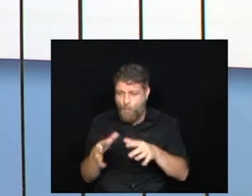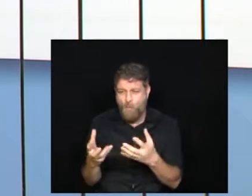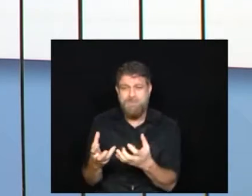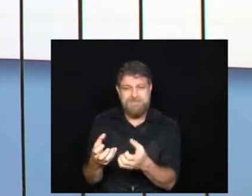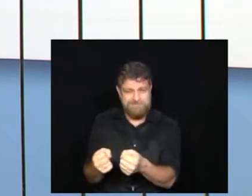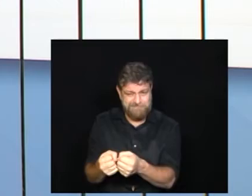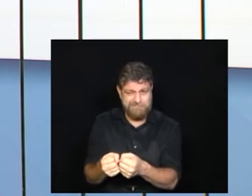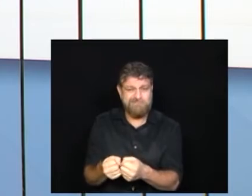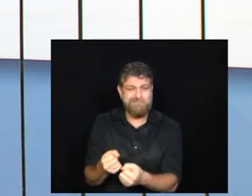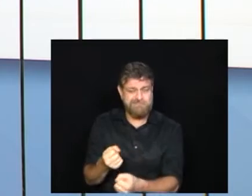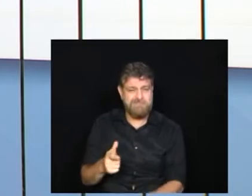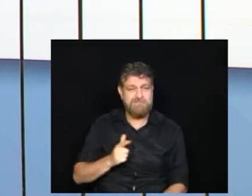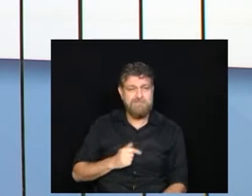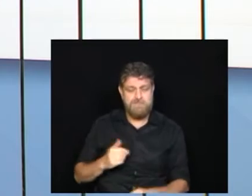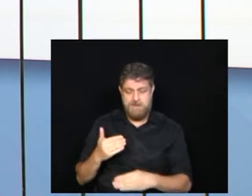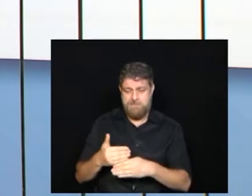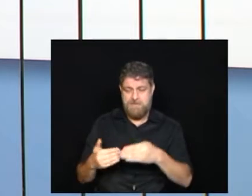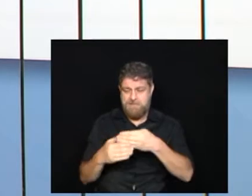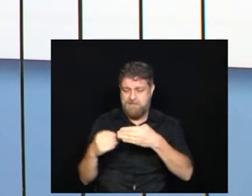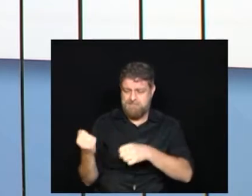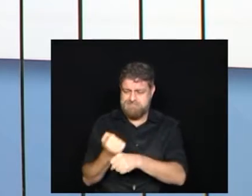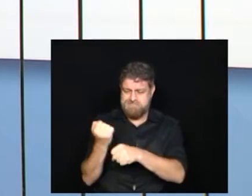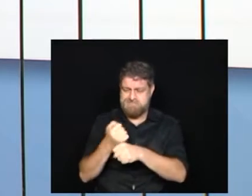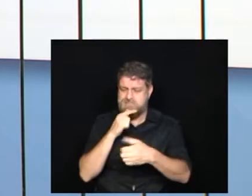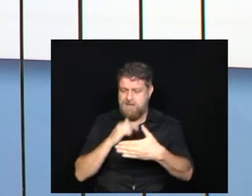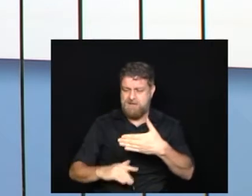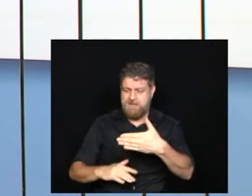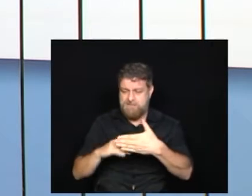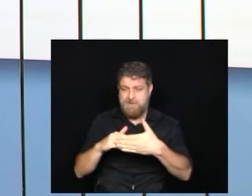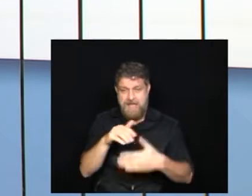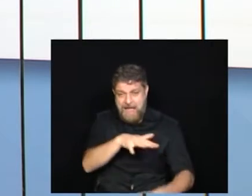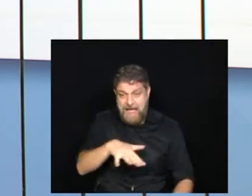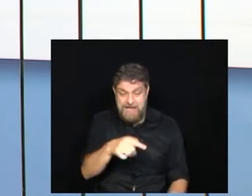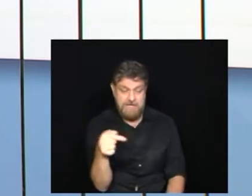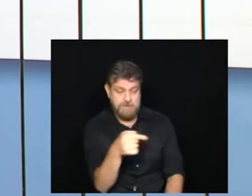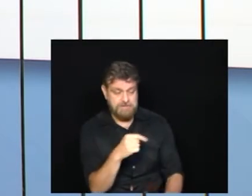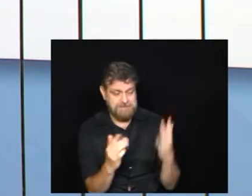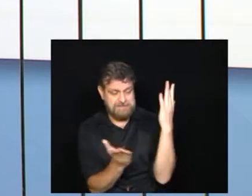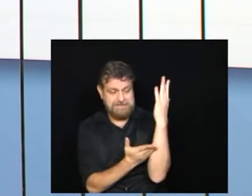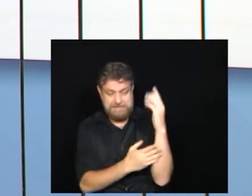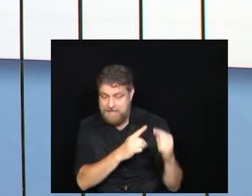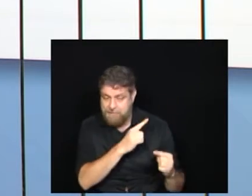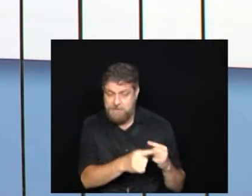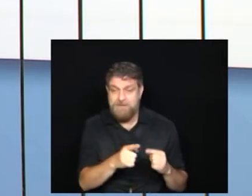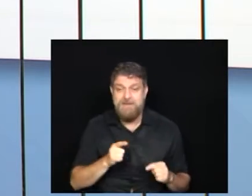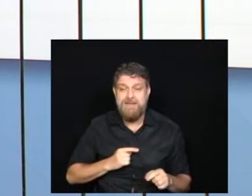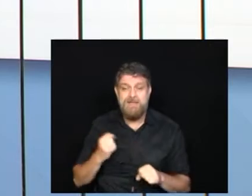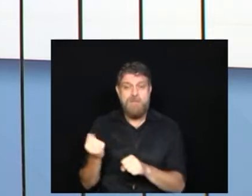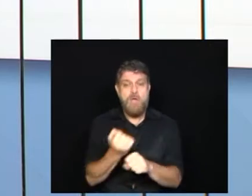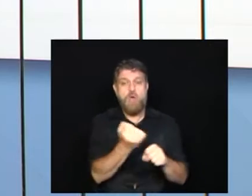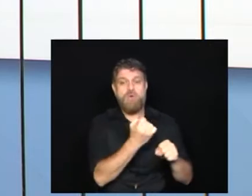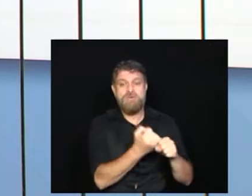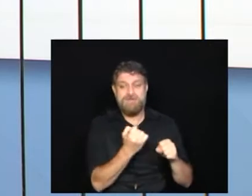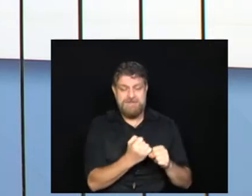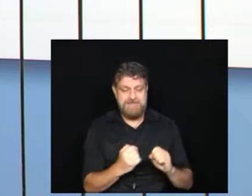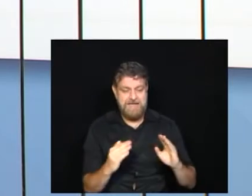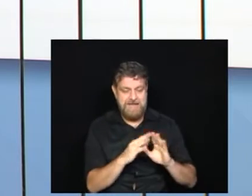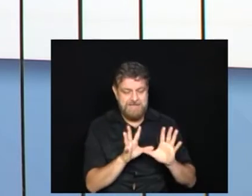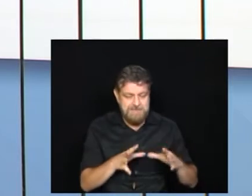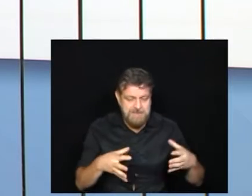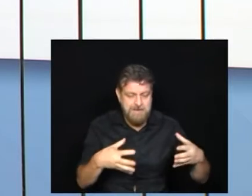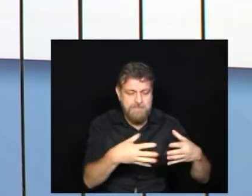desafio da construção de uma nova barragem em região de APA e sobre empreendimentos em áreas de